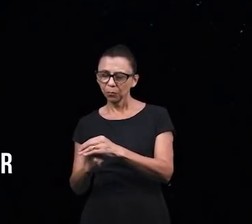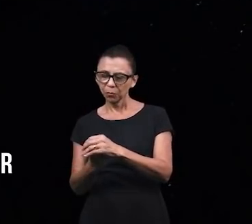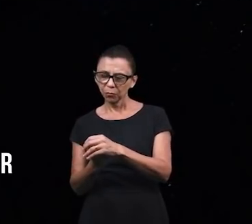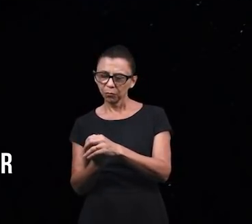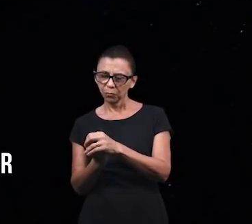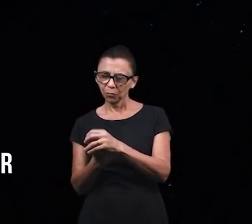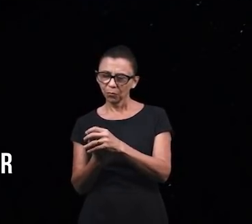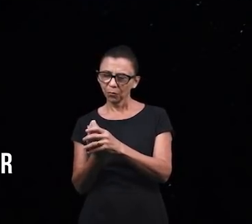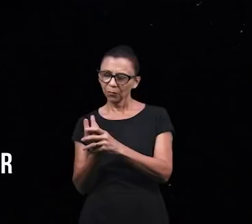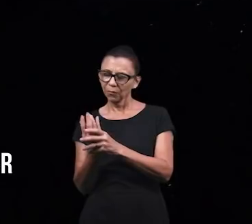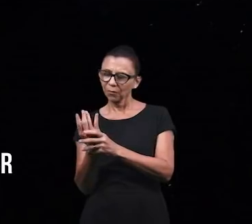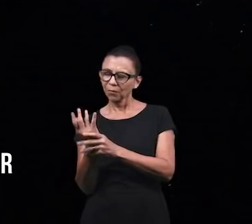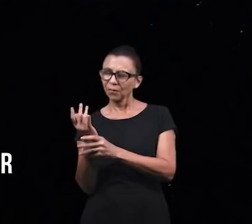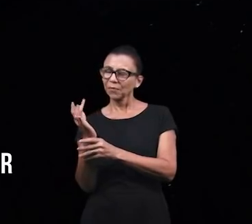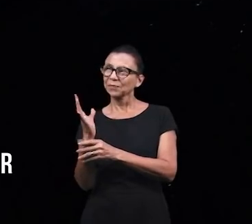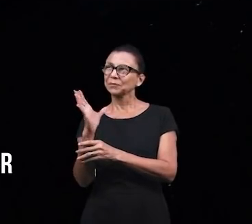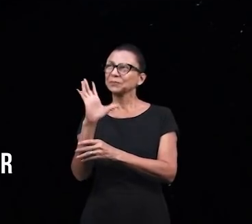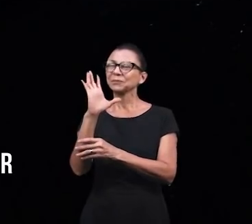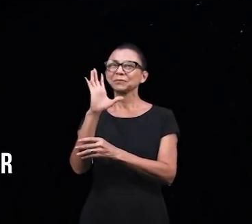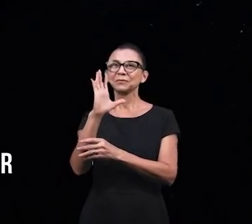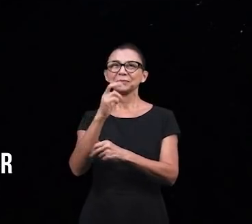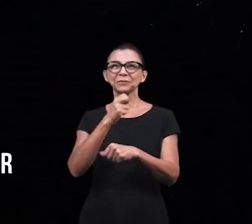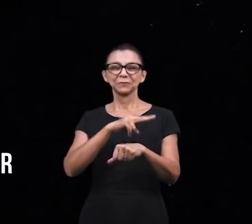em teu